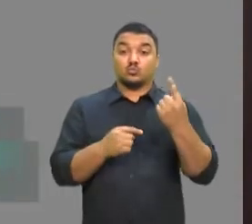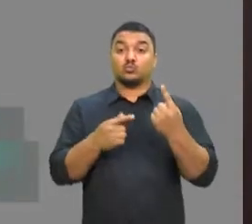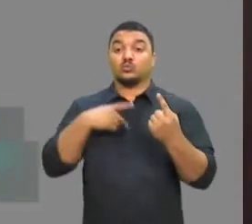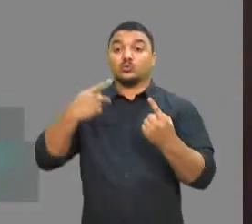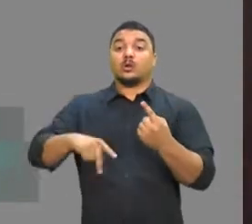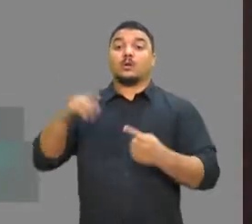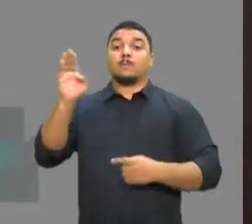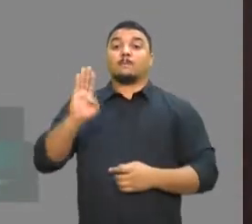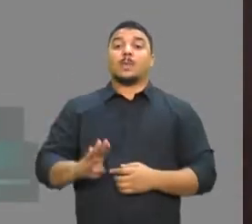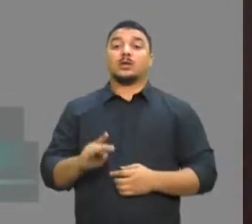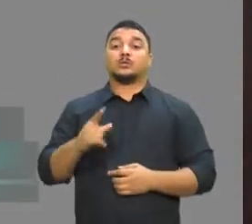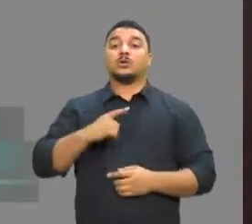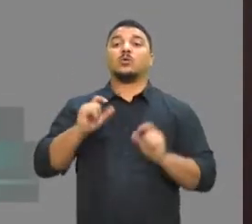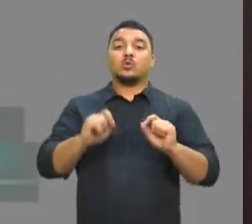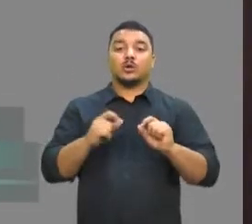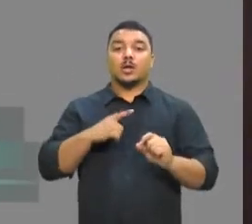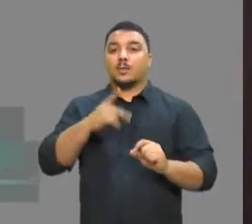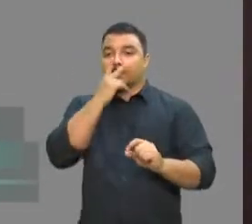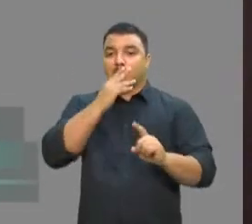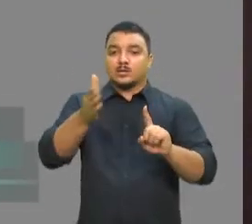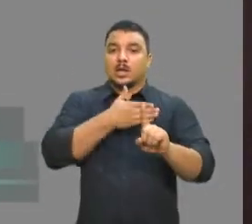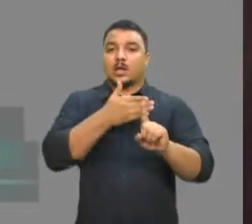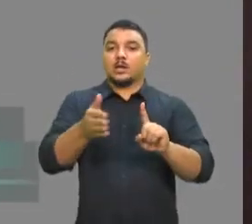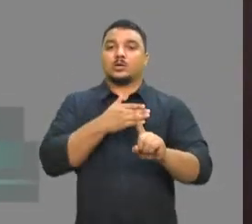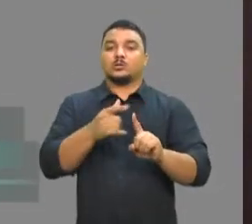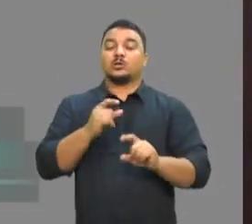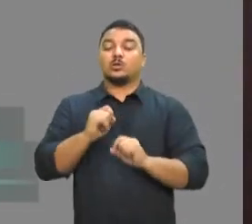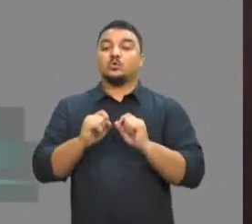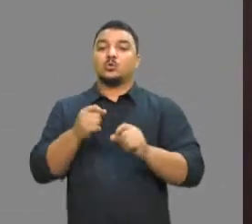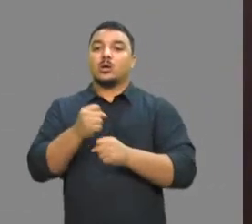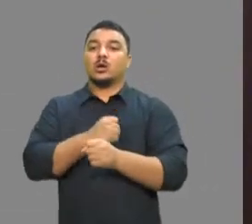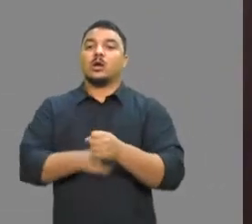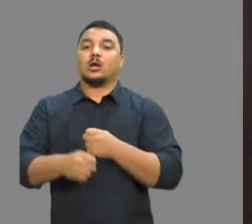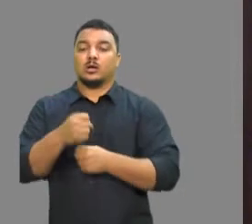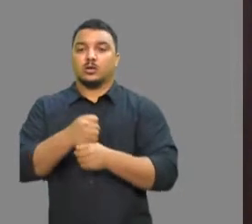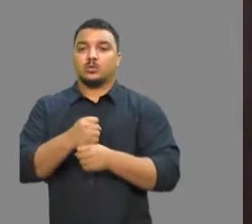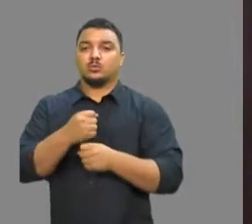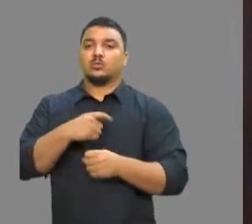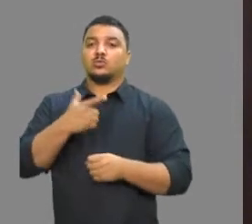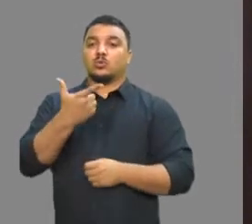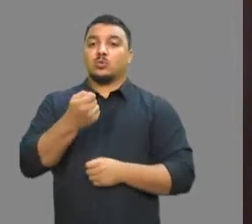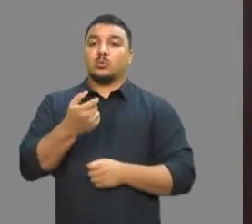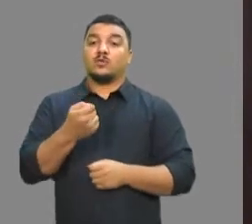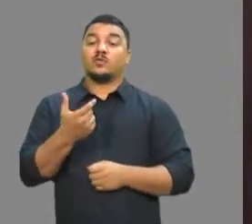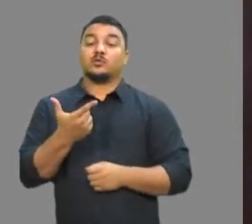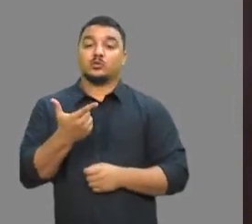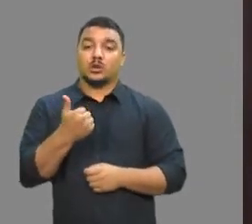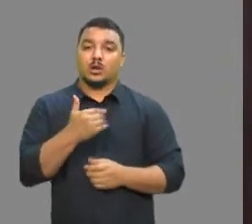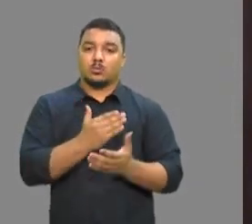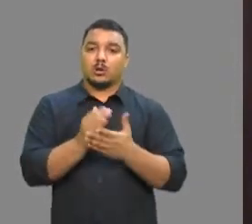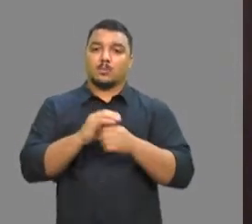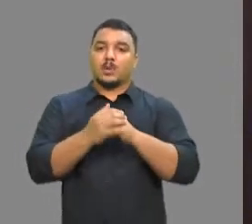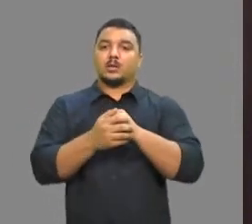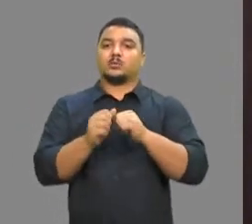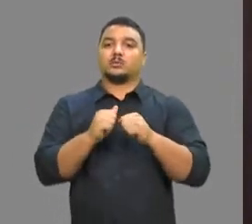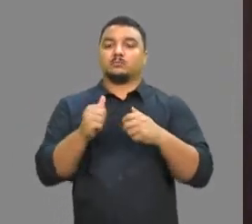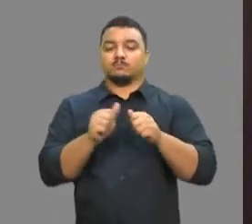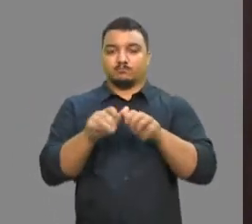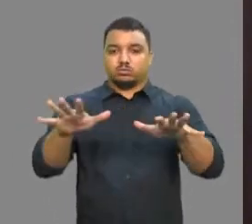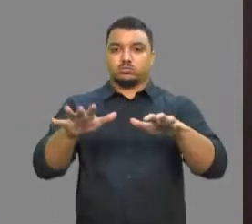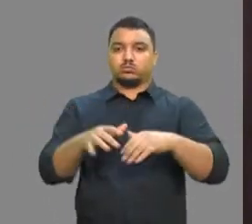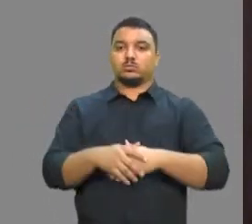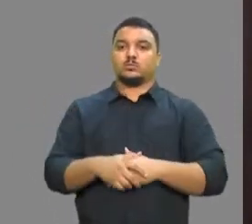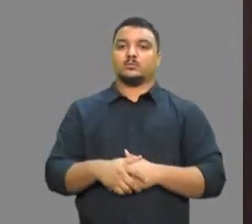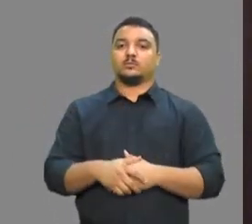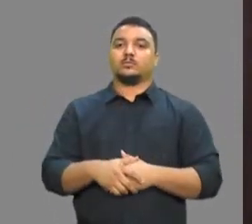Brasil foram agredidas no último ano, no ano da maldita pandemia,